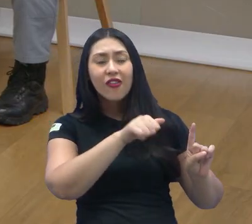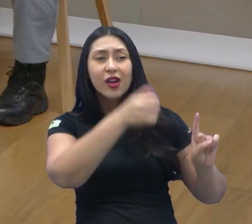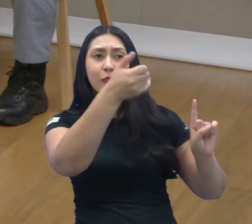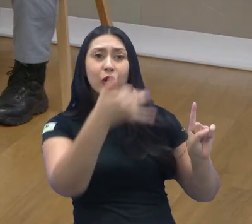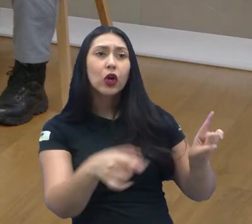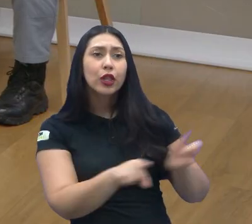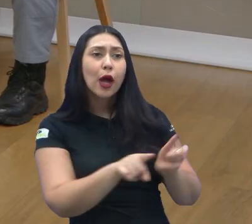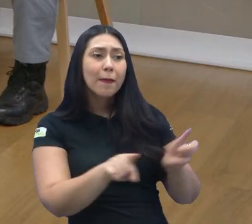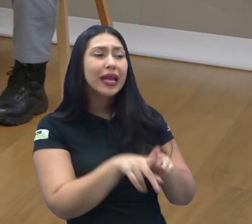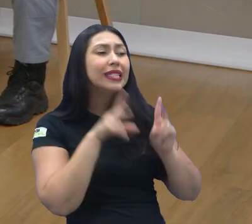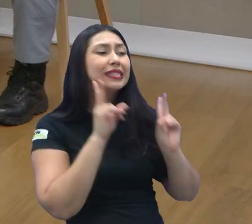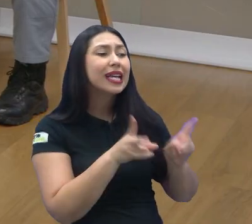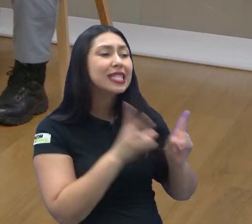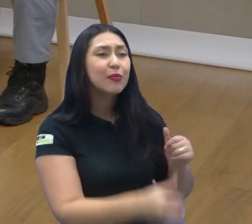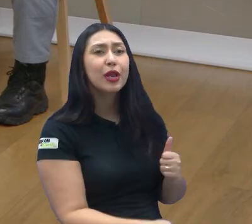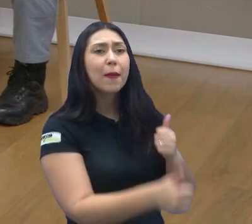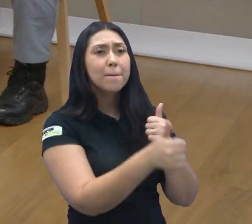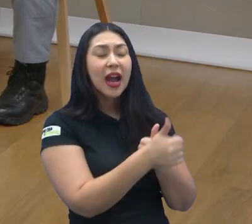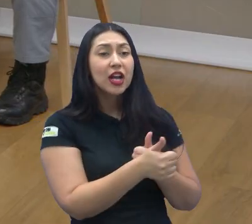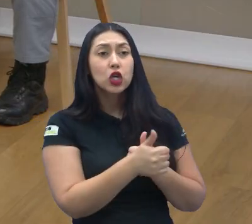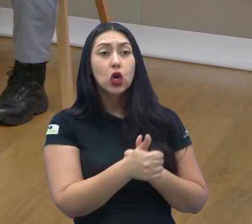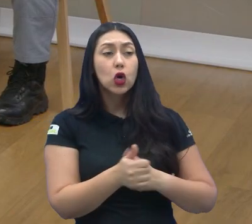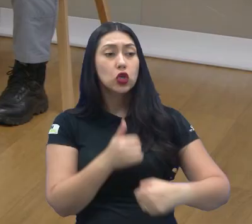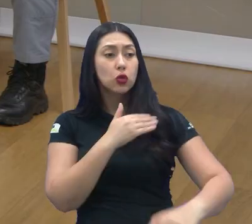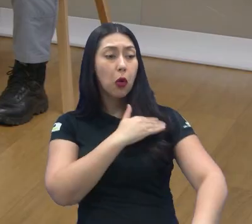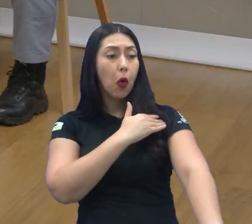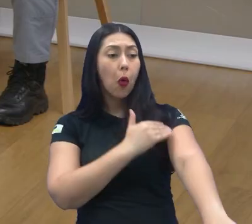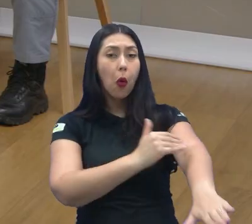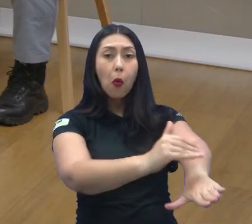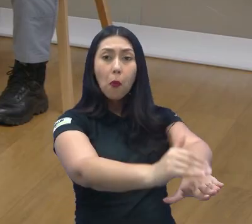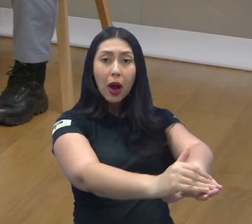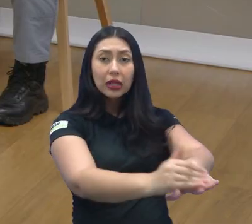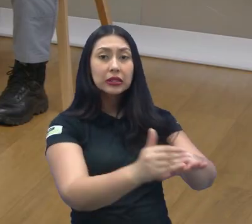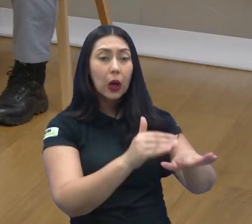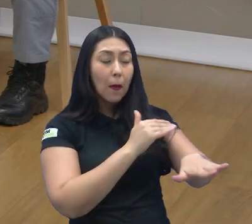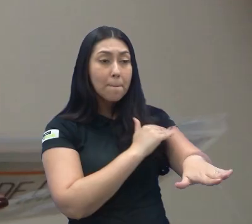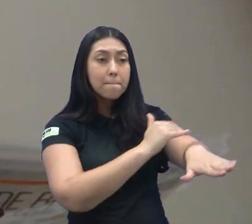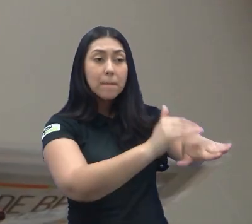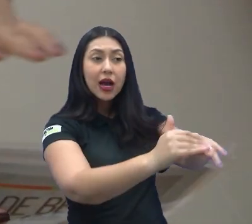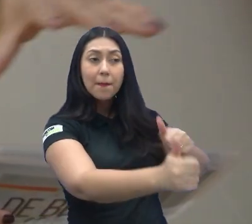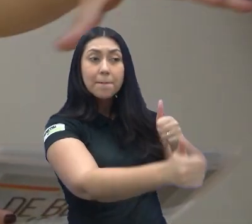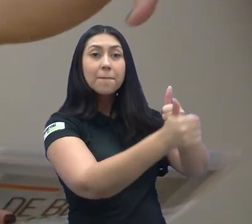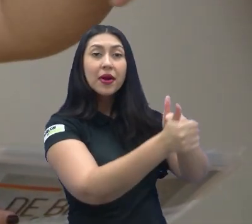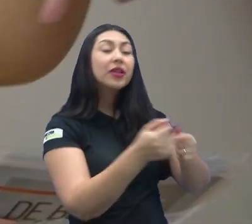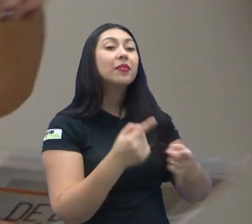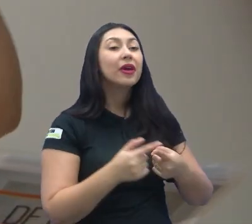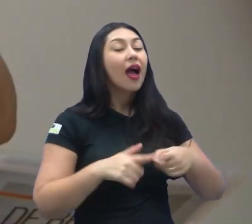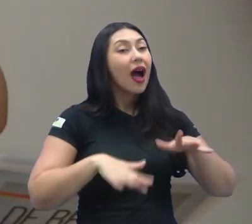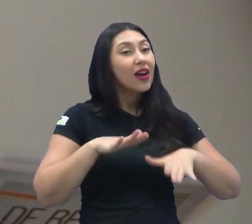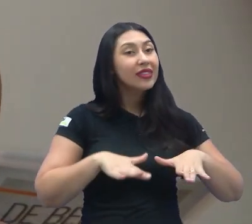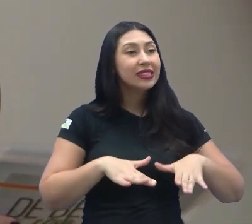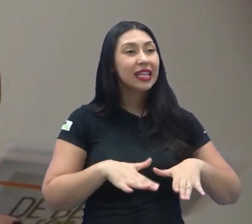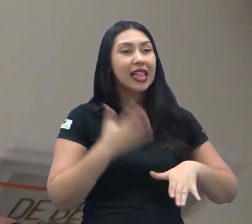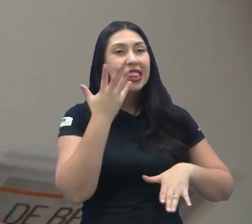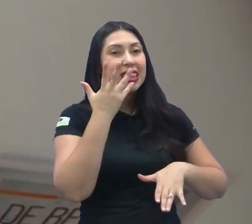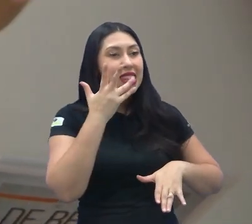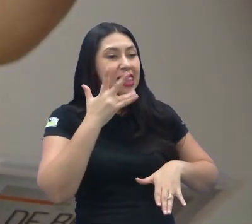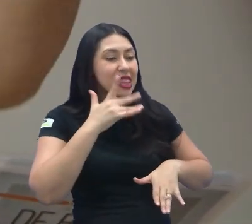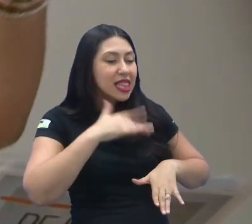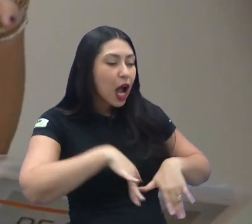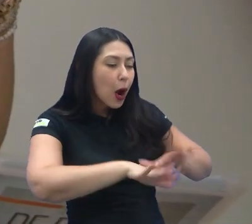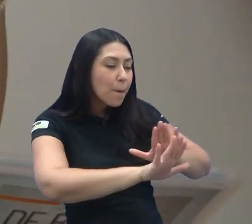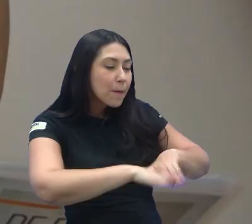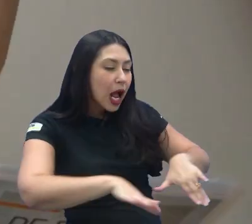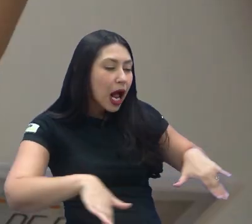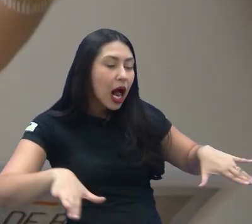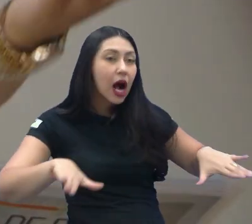braço de distância da criança. E nos bastidores, a gente estava conversando aqui, você falou que às vezes pode acontecer de várias crianças ali ou vários adultos